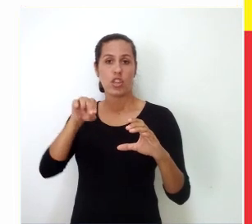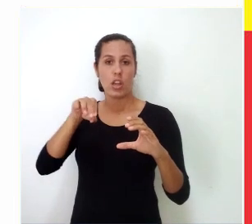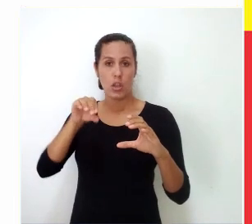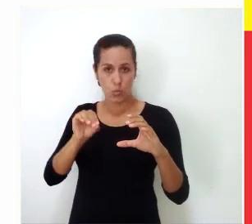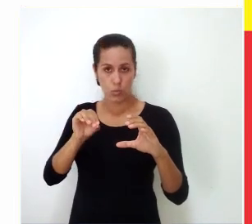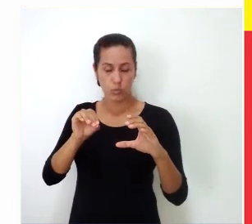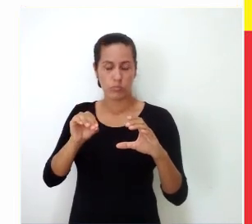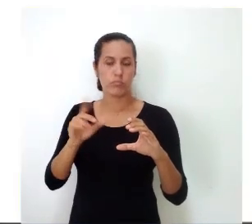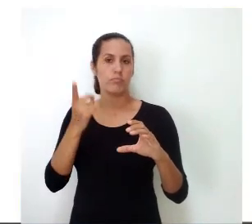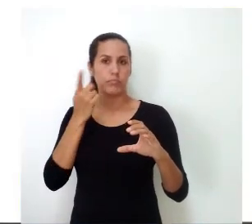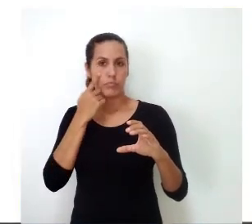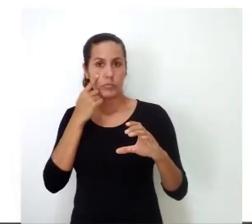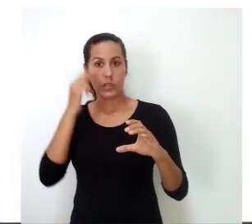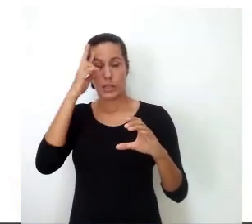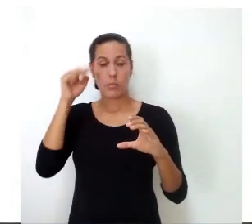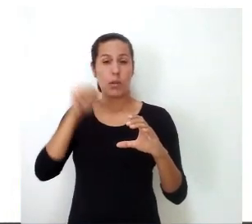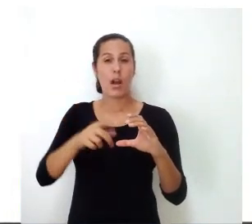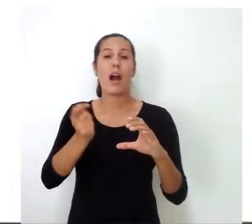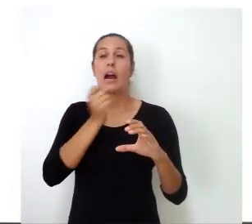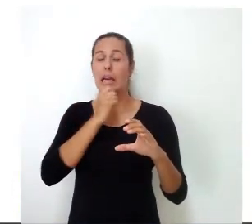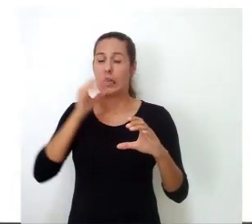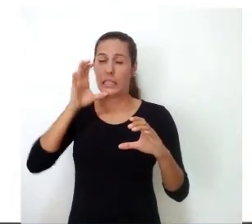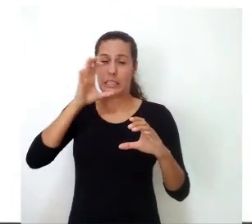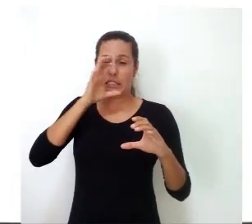Lembrando que temperaturas ainda